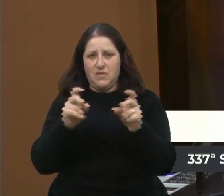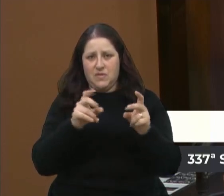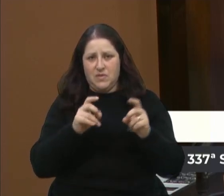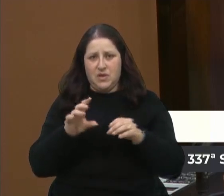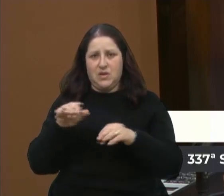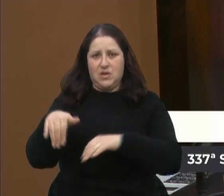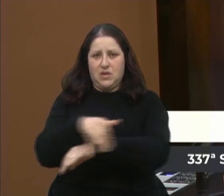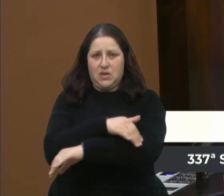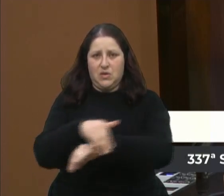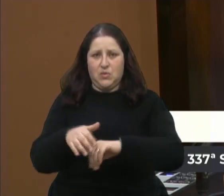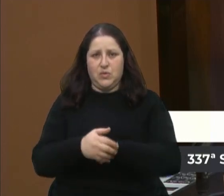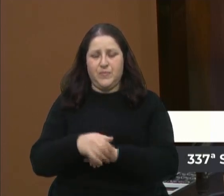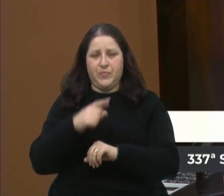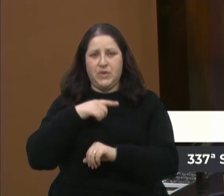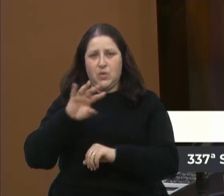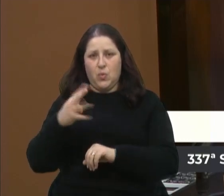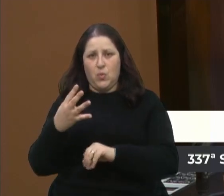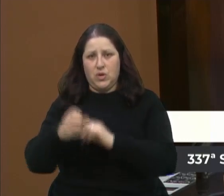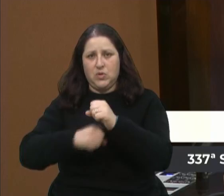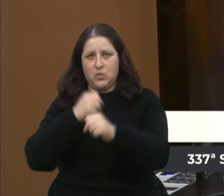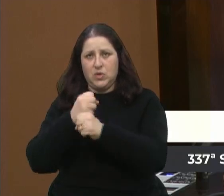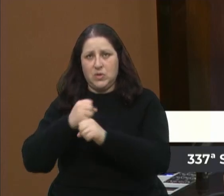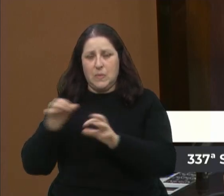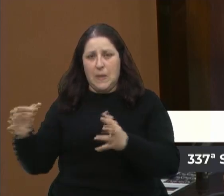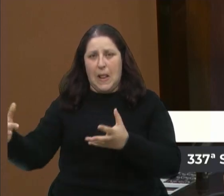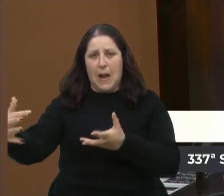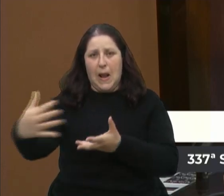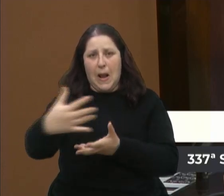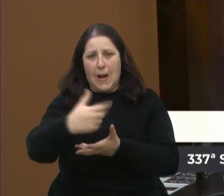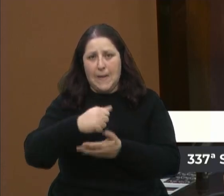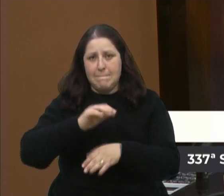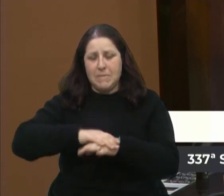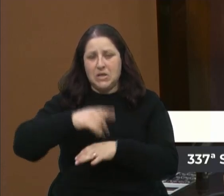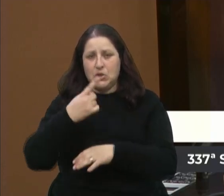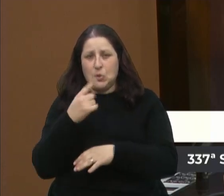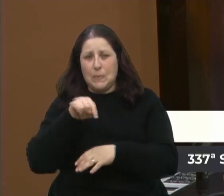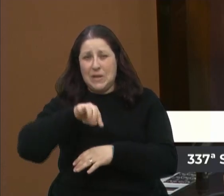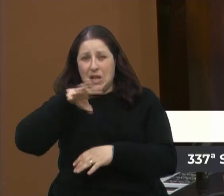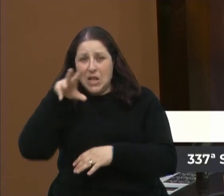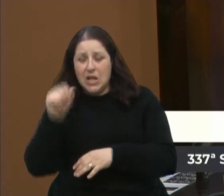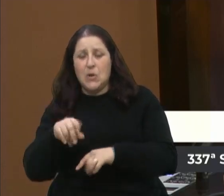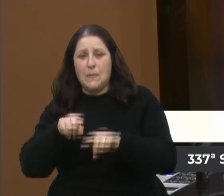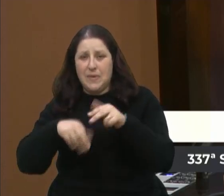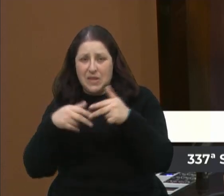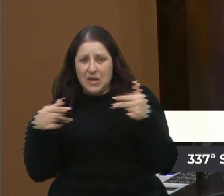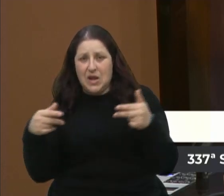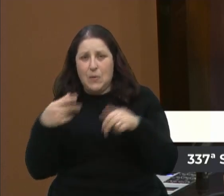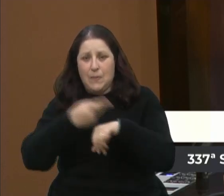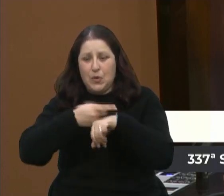Durante os 4 anos foram recolhidos mais de 1 milhão de itens,